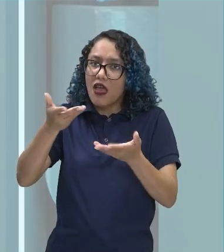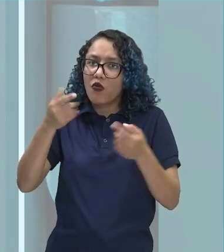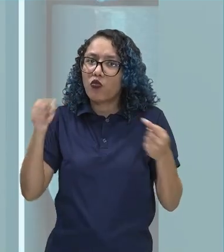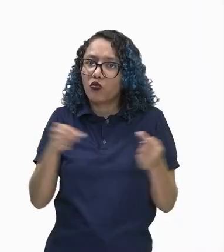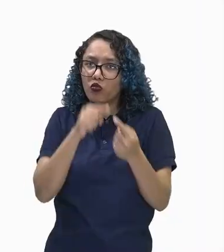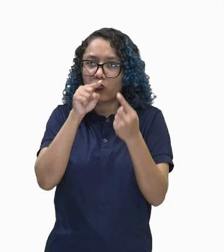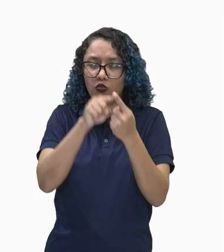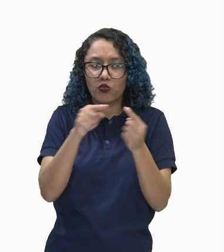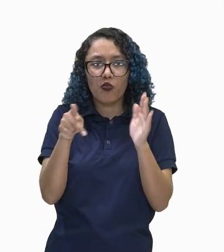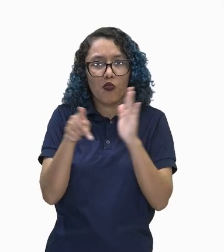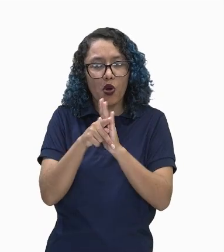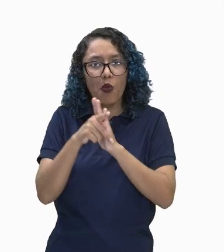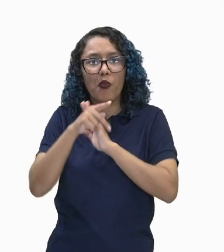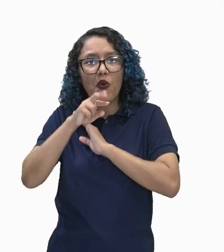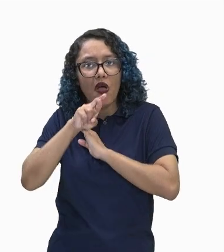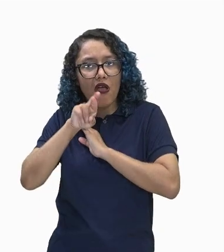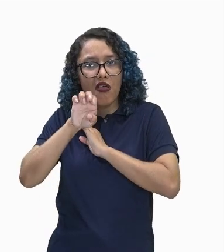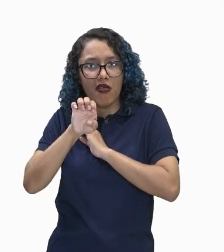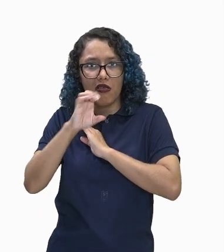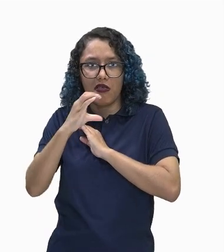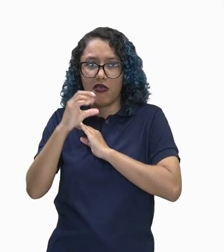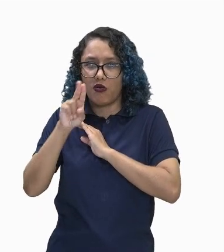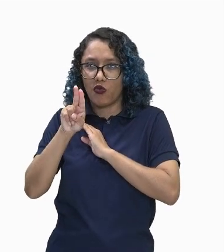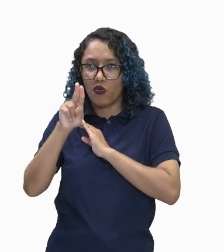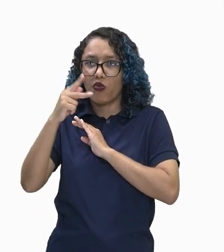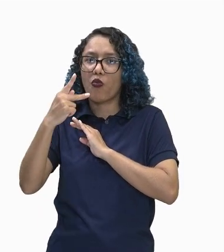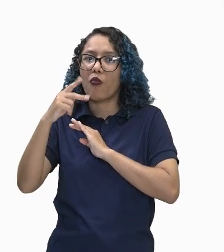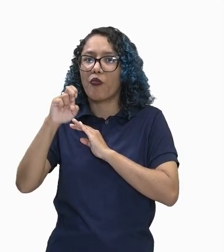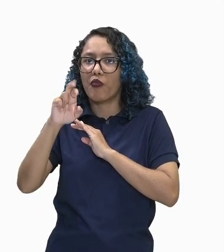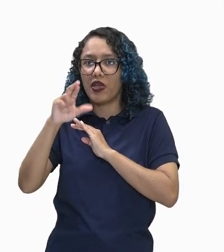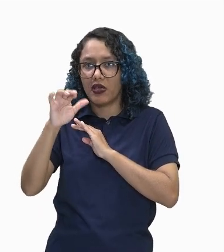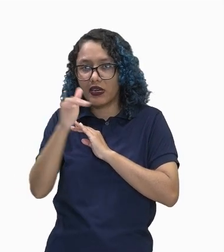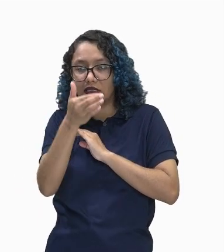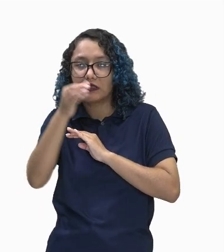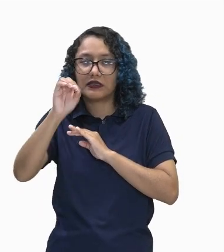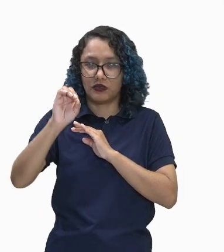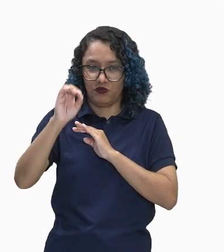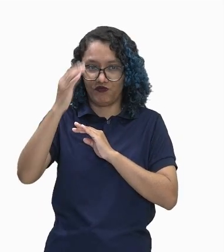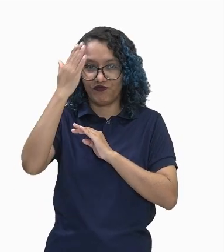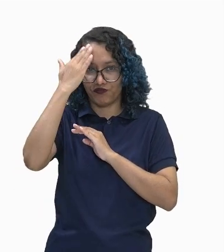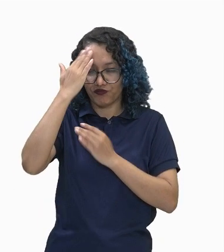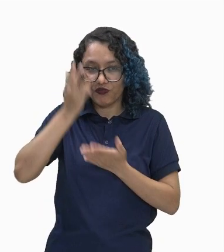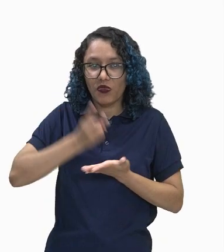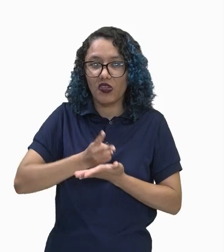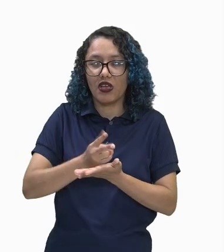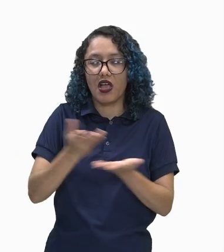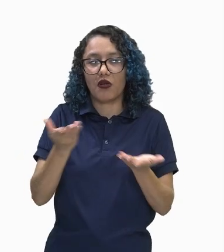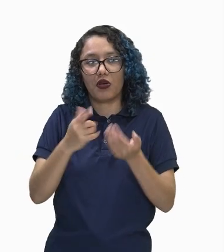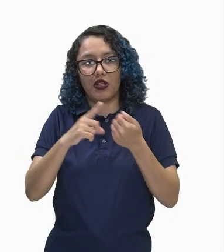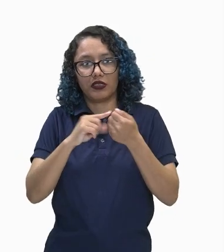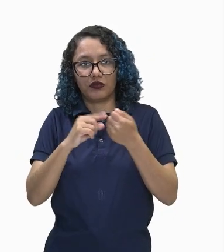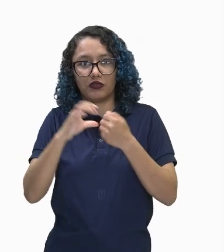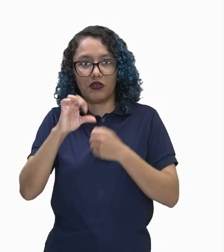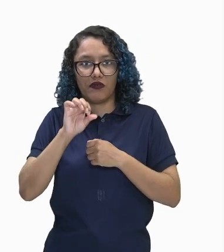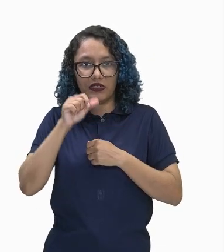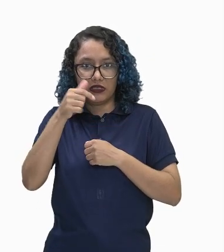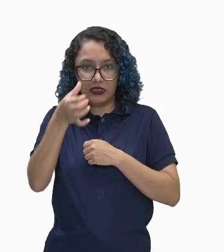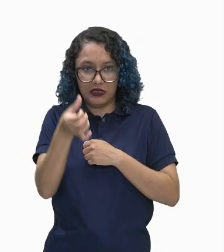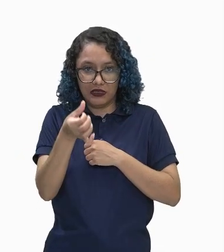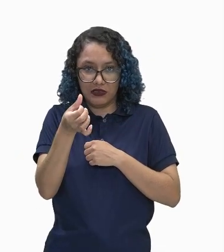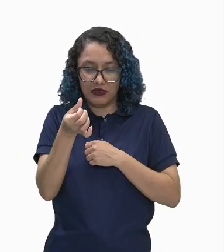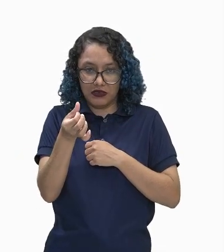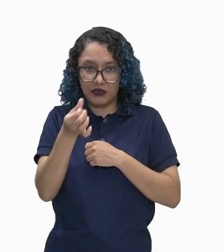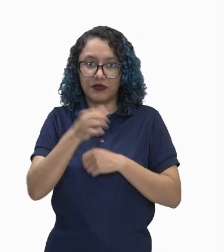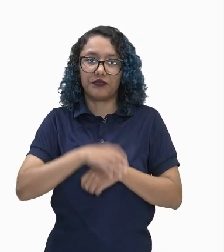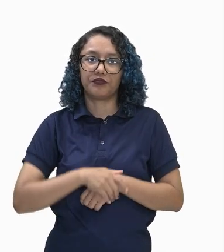recuperação. Então, vamos continuar aqui com o artigo 96. Ao aluno em